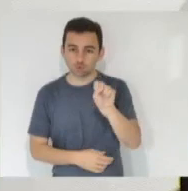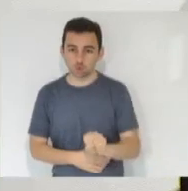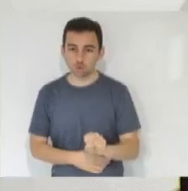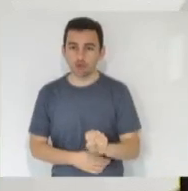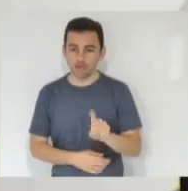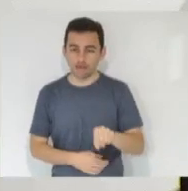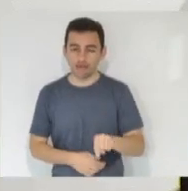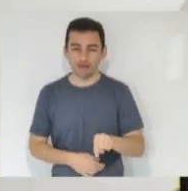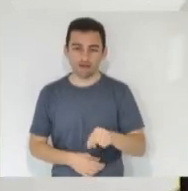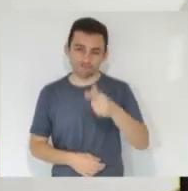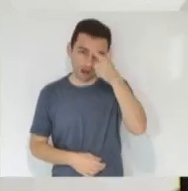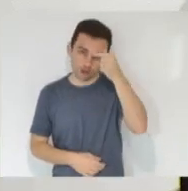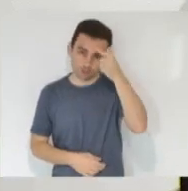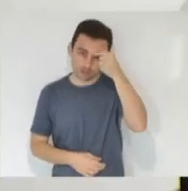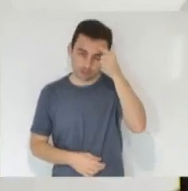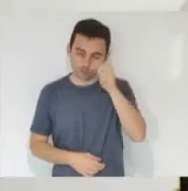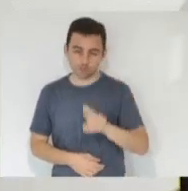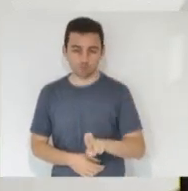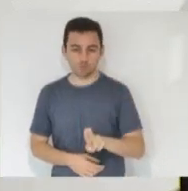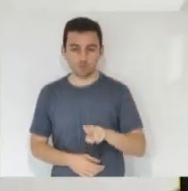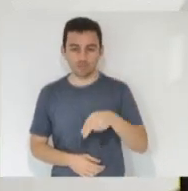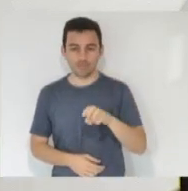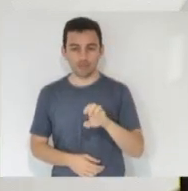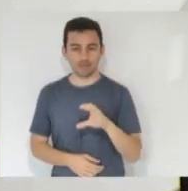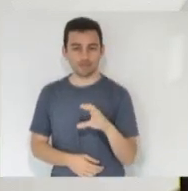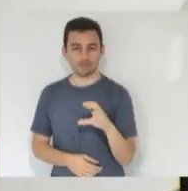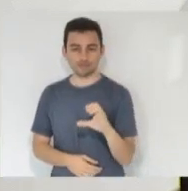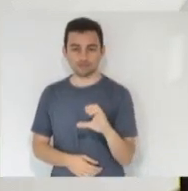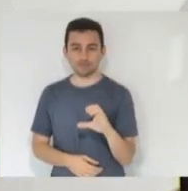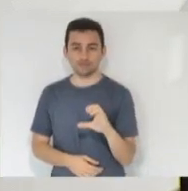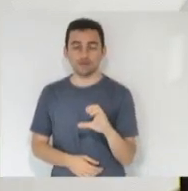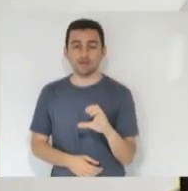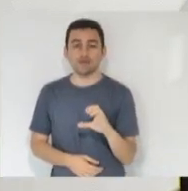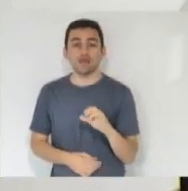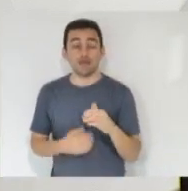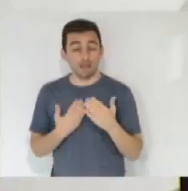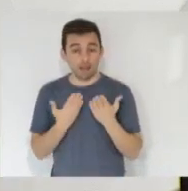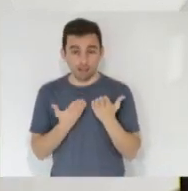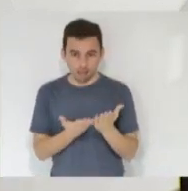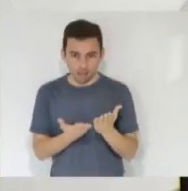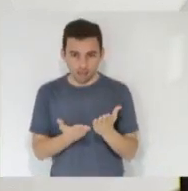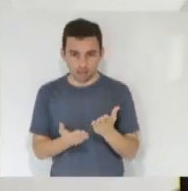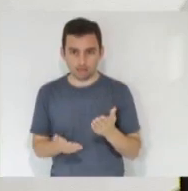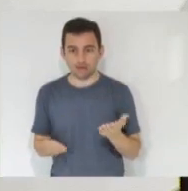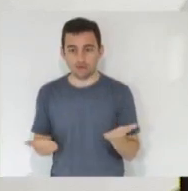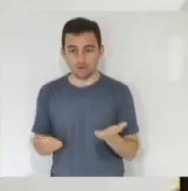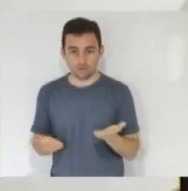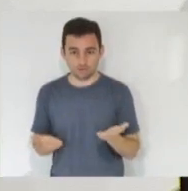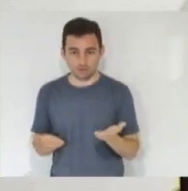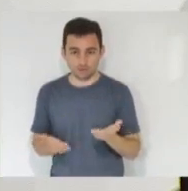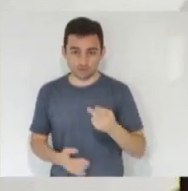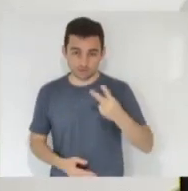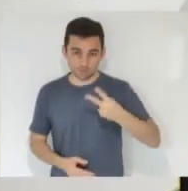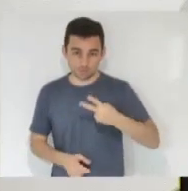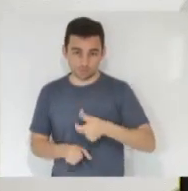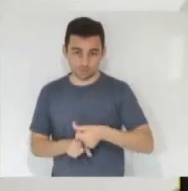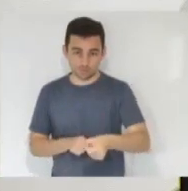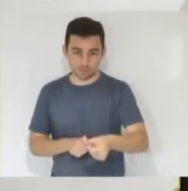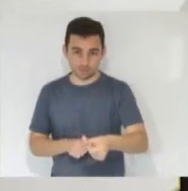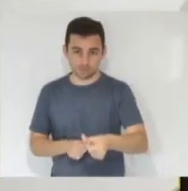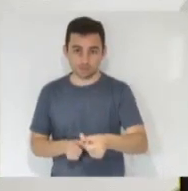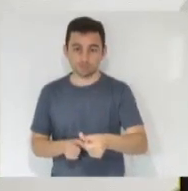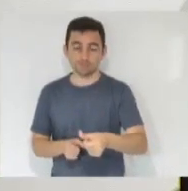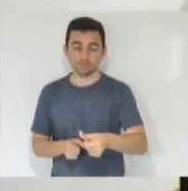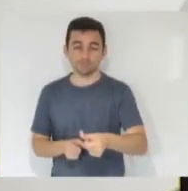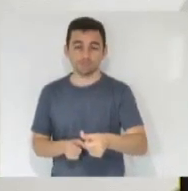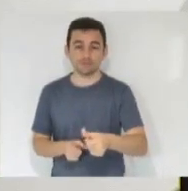a Universidade do Extremo Sul Catarinense. A Unesc, nesse segundo semestre, recebe do governo do